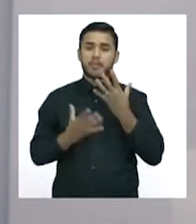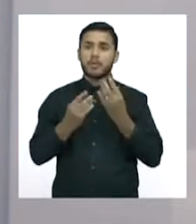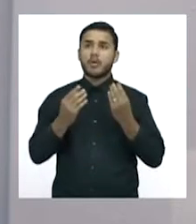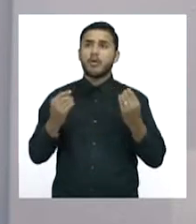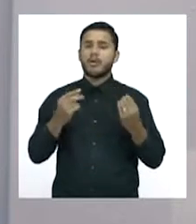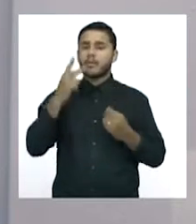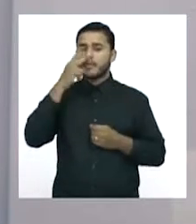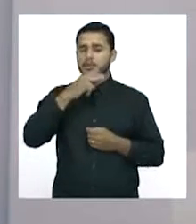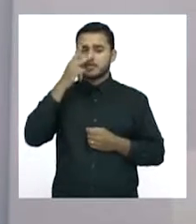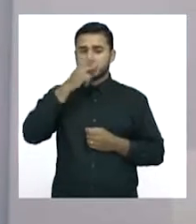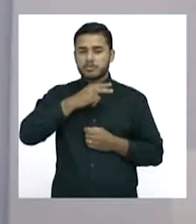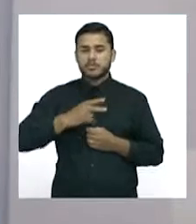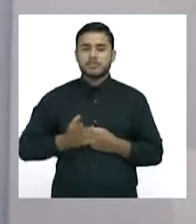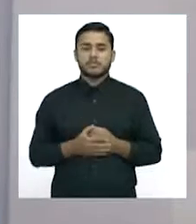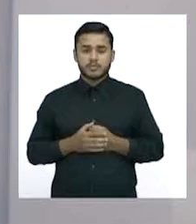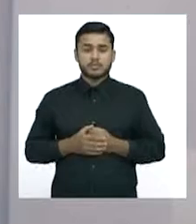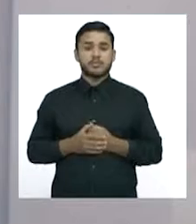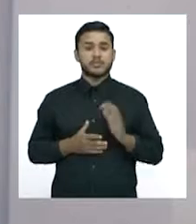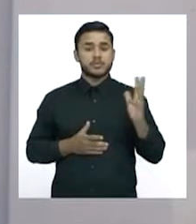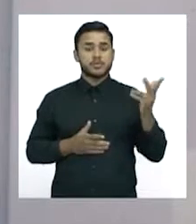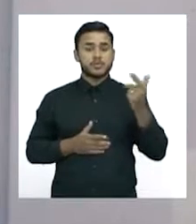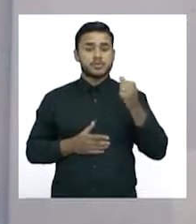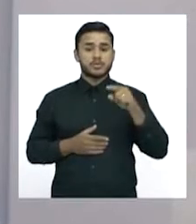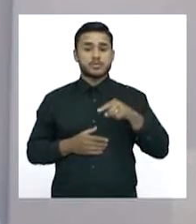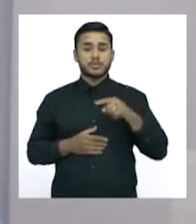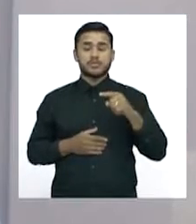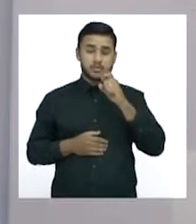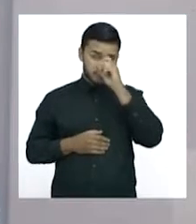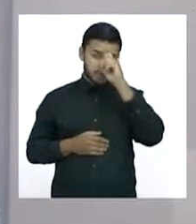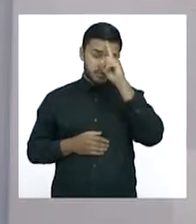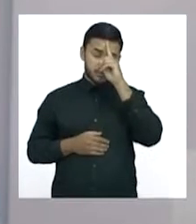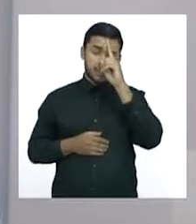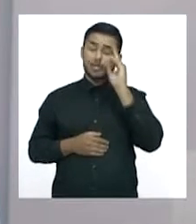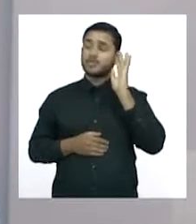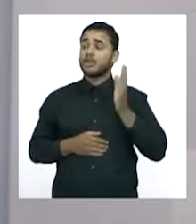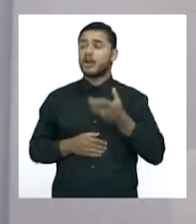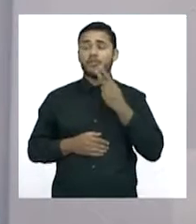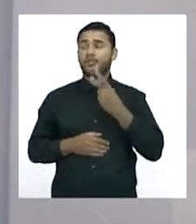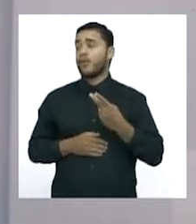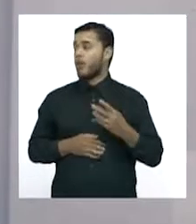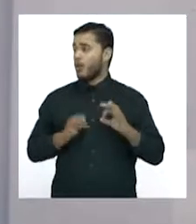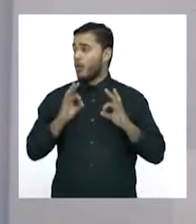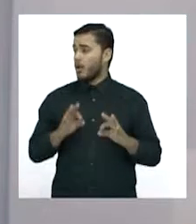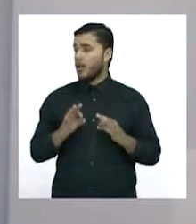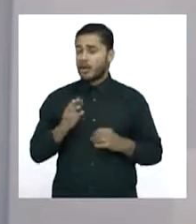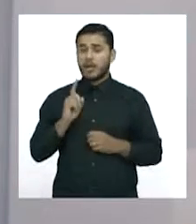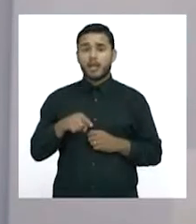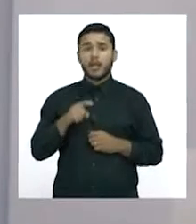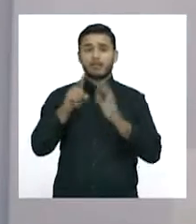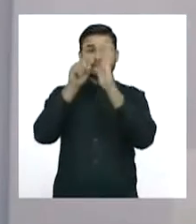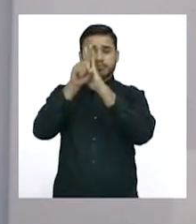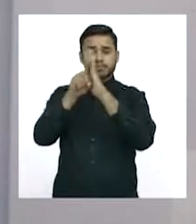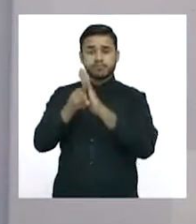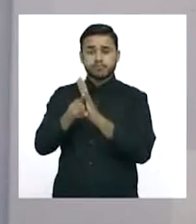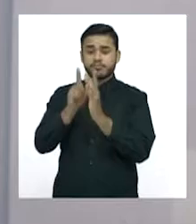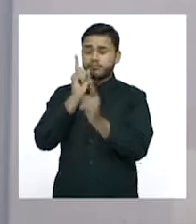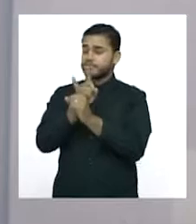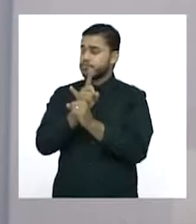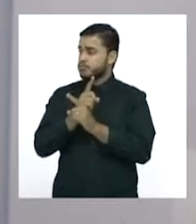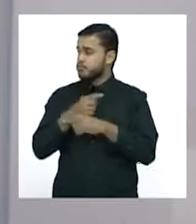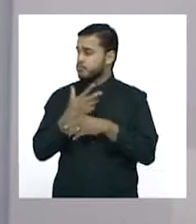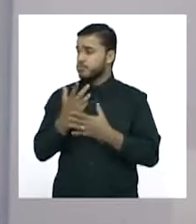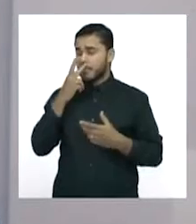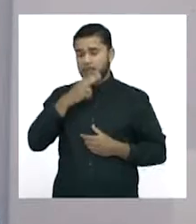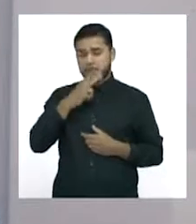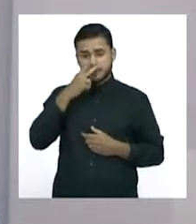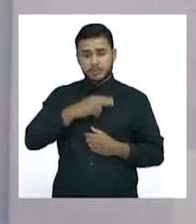ocorrer, as próprias unidades de saúde, muitas vezes, já colocam o diagnóstico para o que é mais comum ou acontece